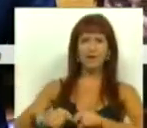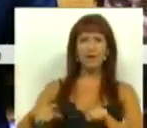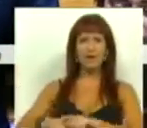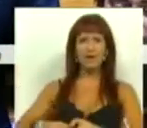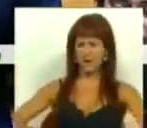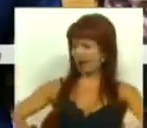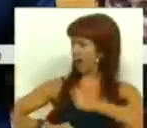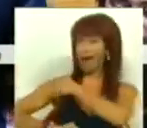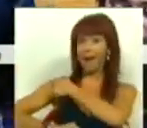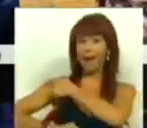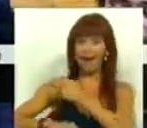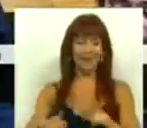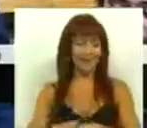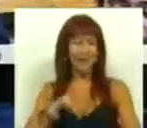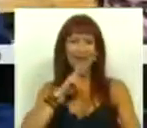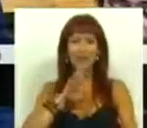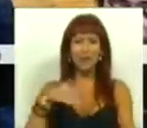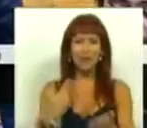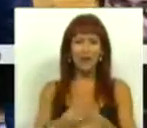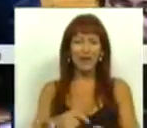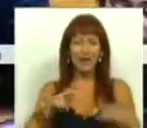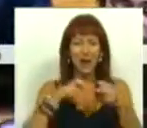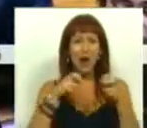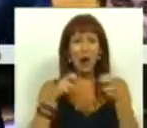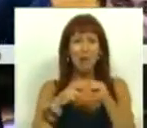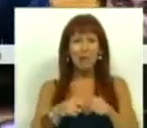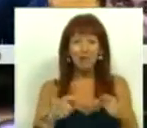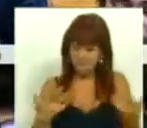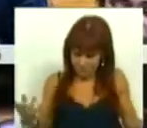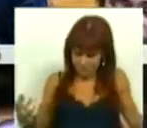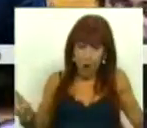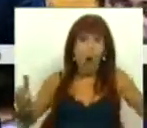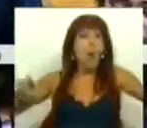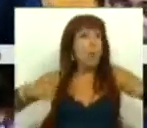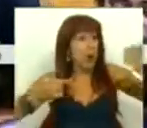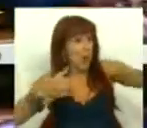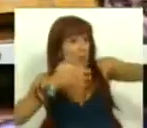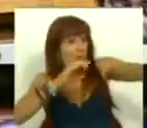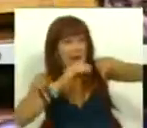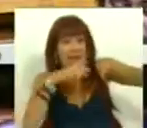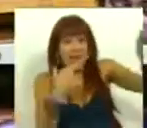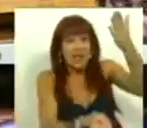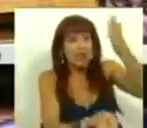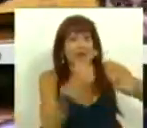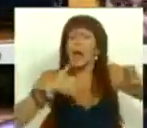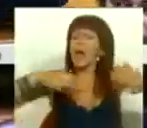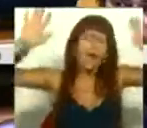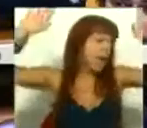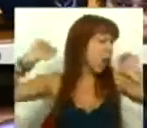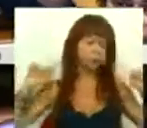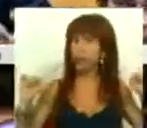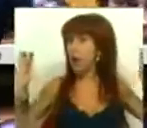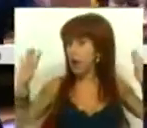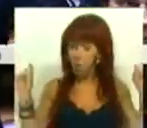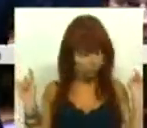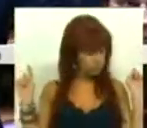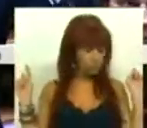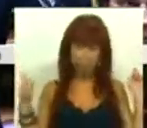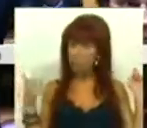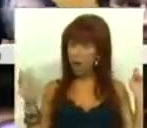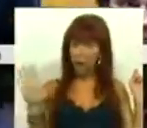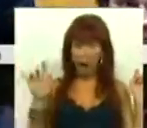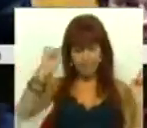mais musculada, para dar resposta aos problemas que ele próprio criou, diz não, isso não, nós